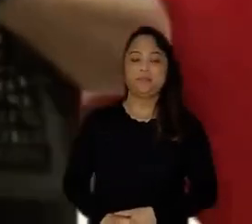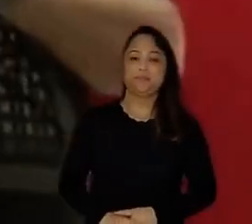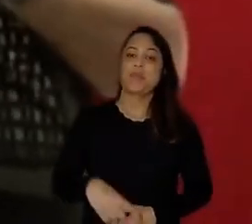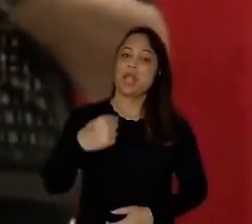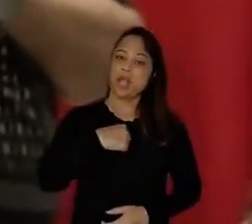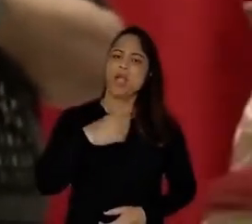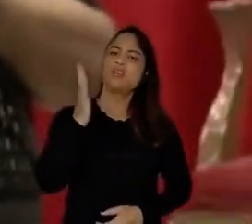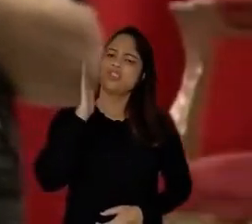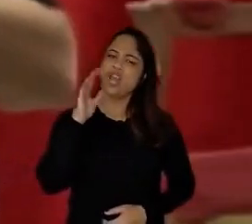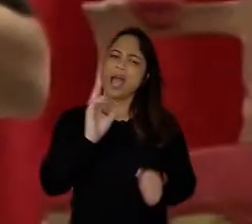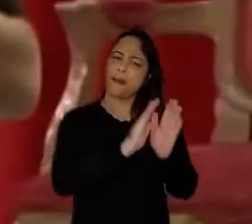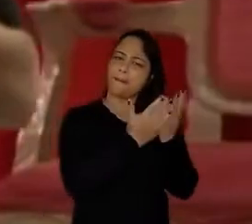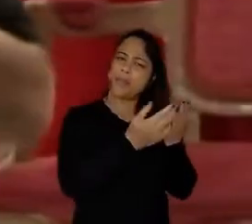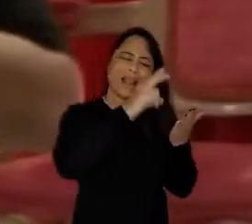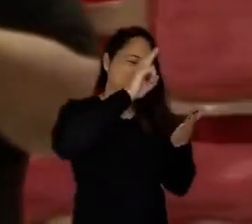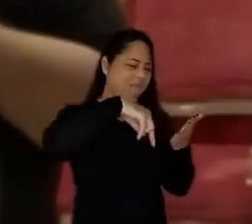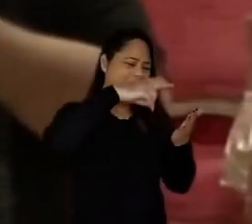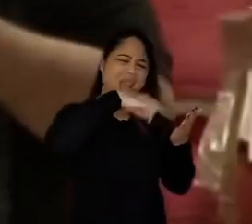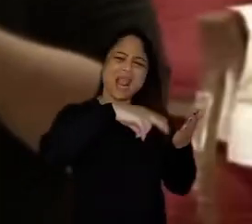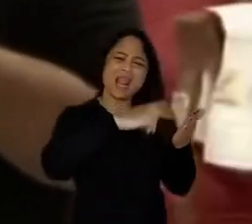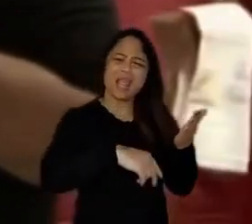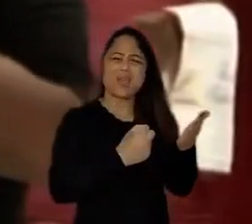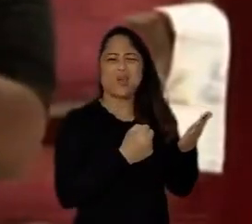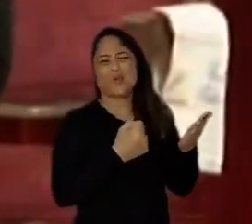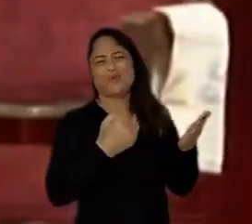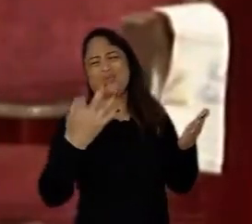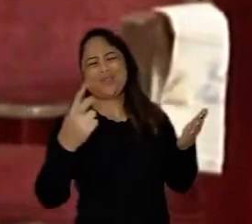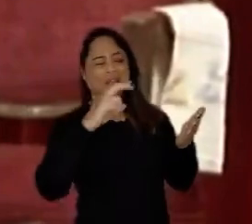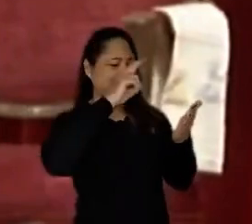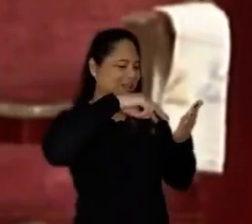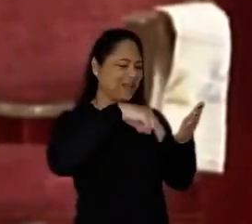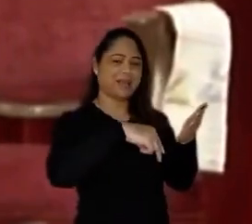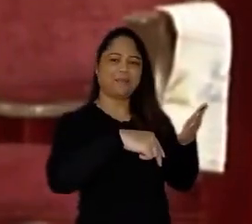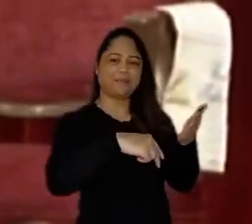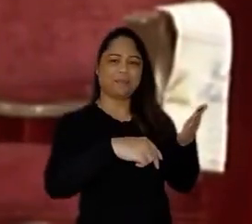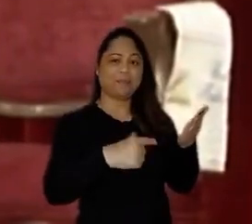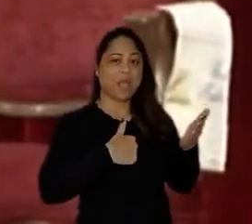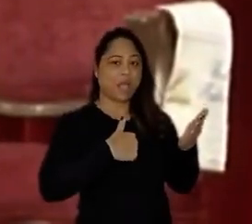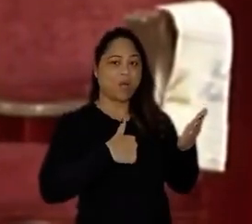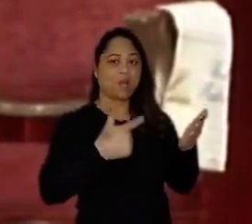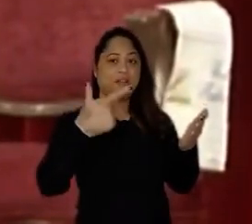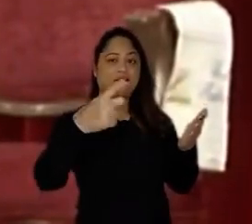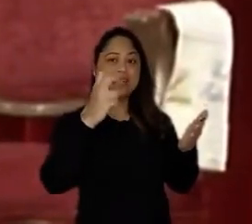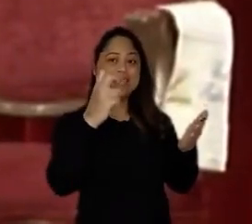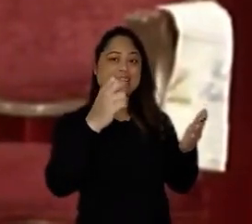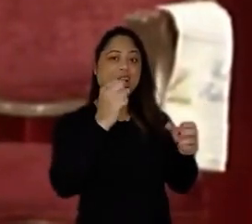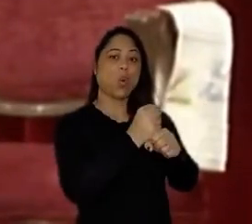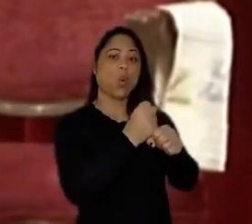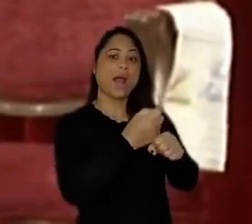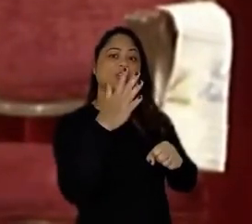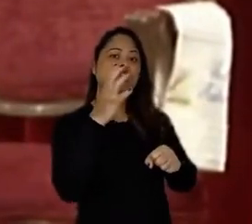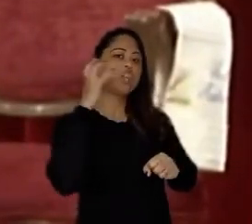Eu já li a Bíblia muitas vezes, muitas. Esse ano completo 25 anos que eu sou pregador.